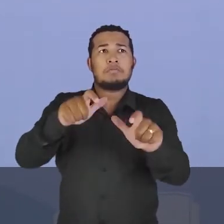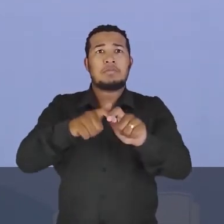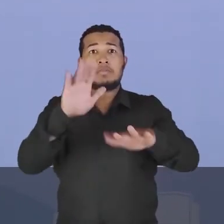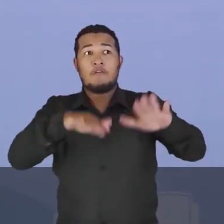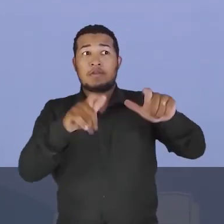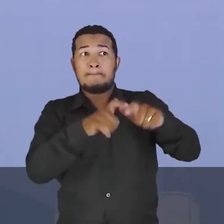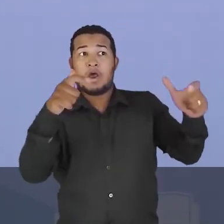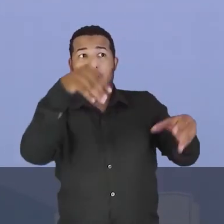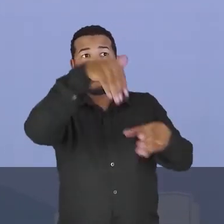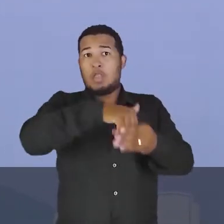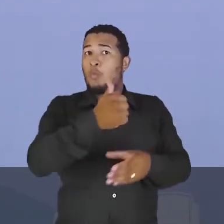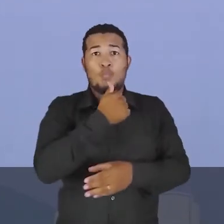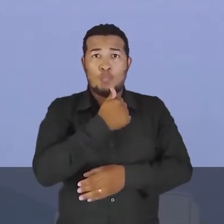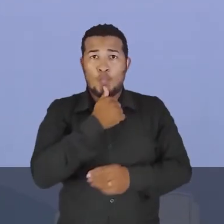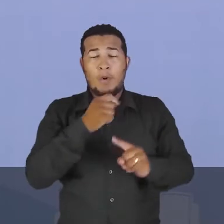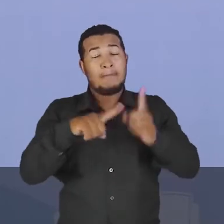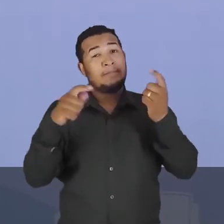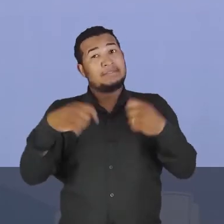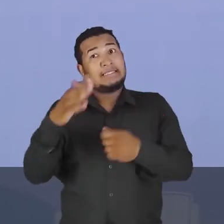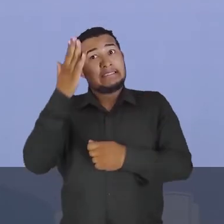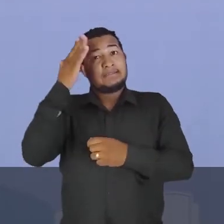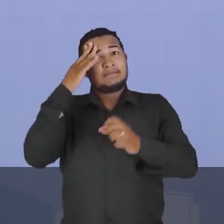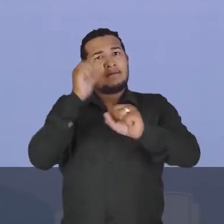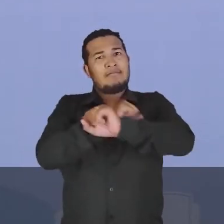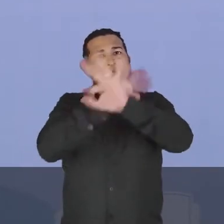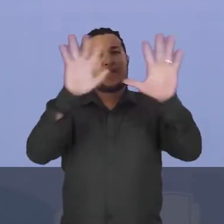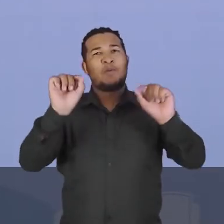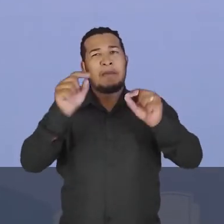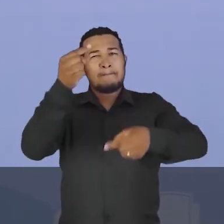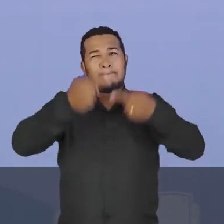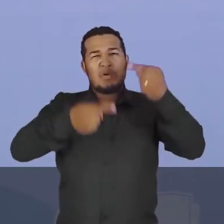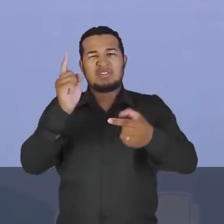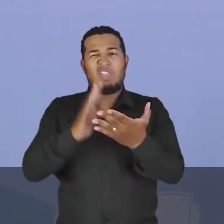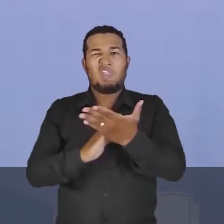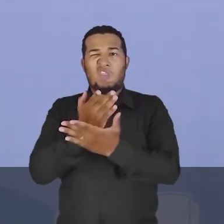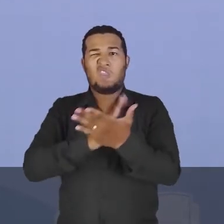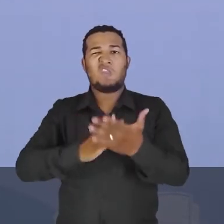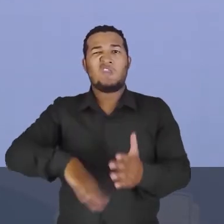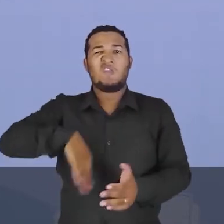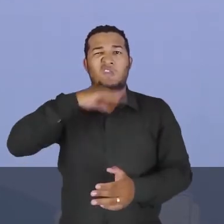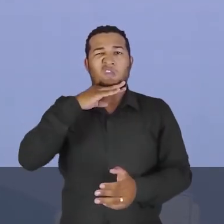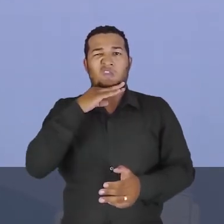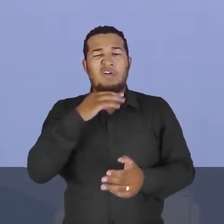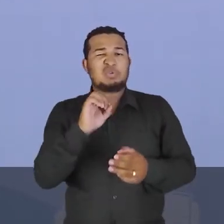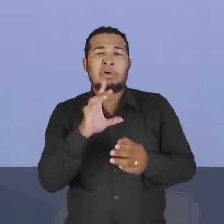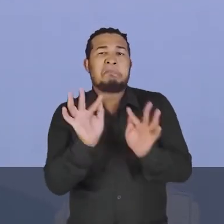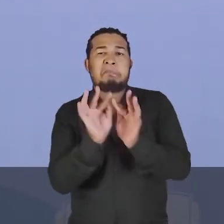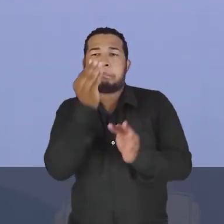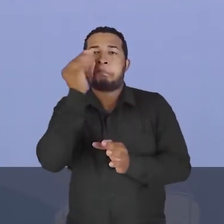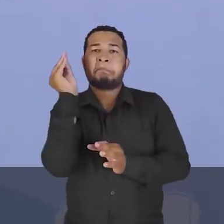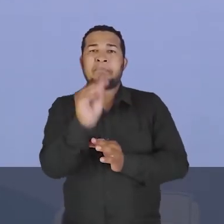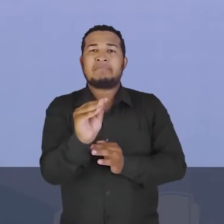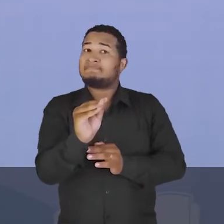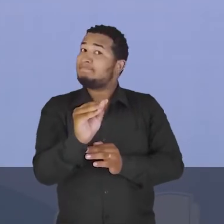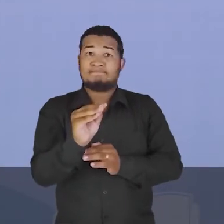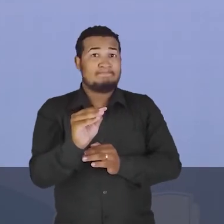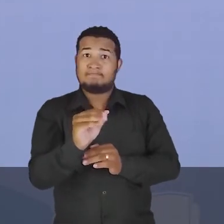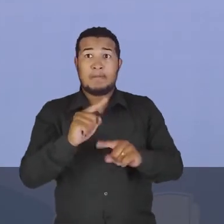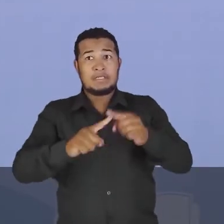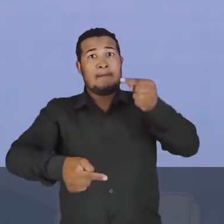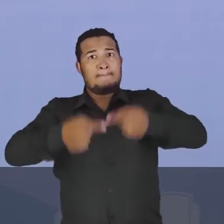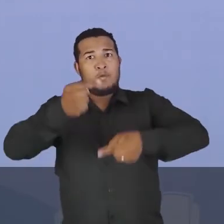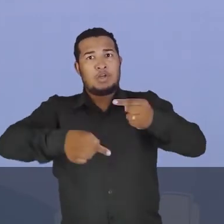vote, mas desde já entender isso. Entender que política não é uma coisa chata que nós devemos simplesmente ignorar, mas que política é